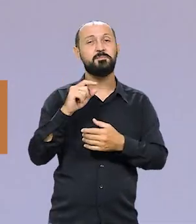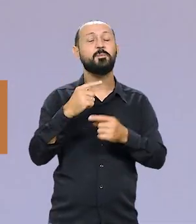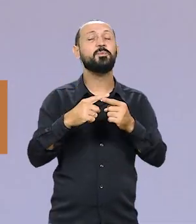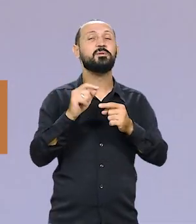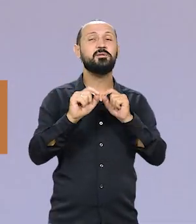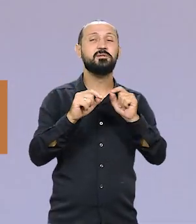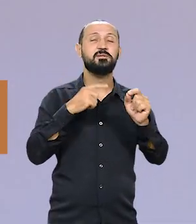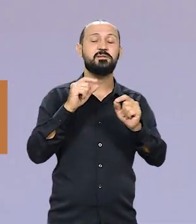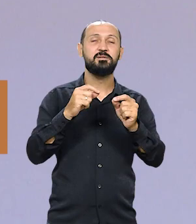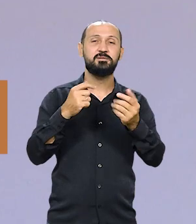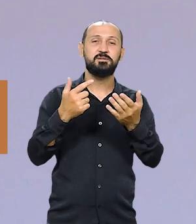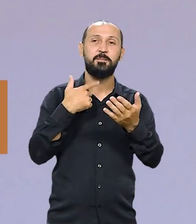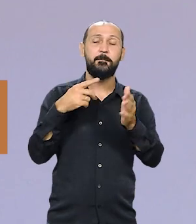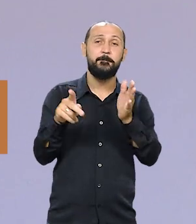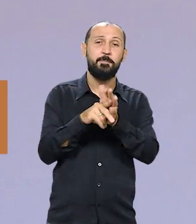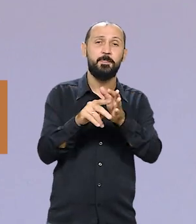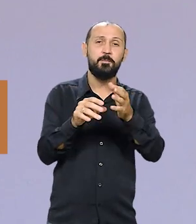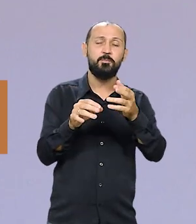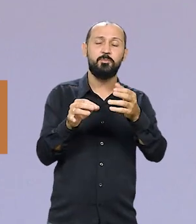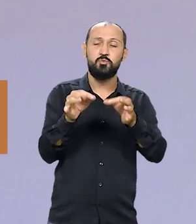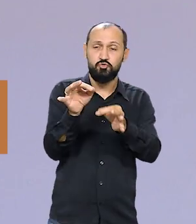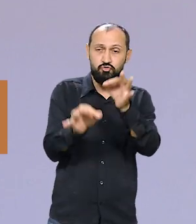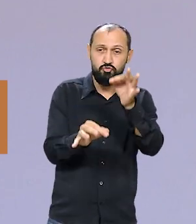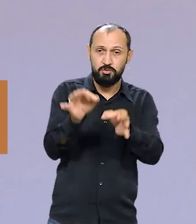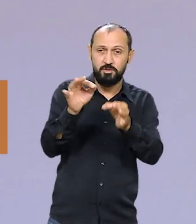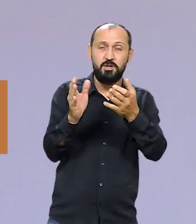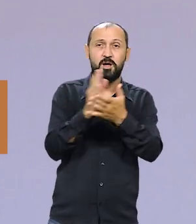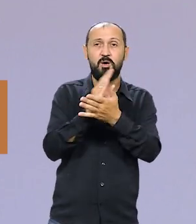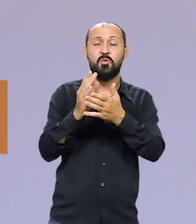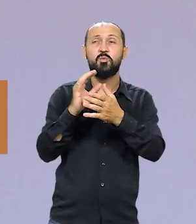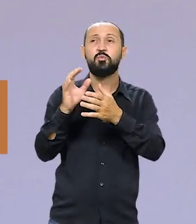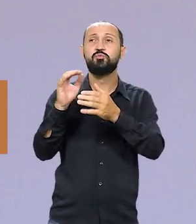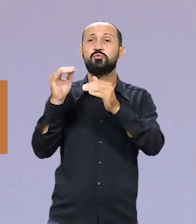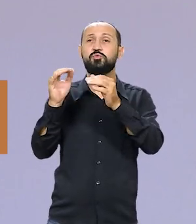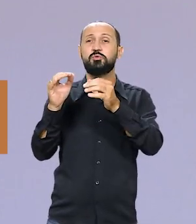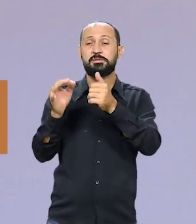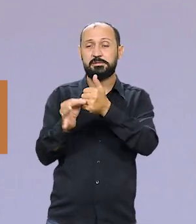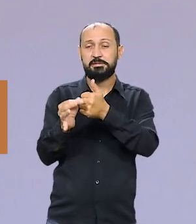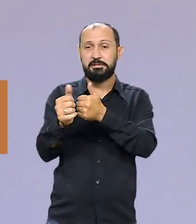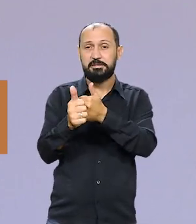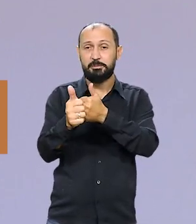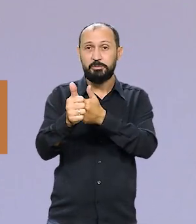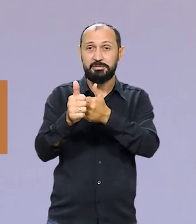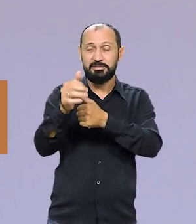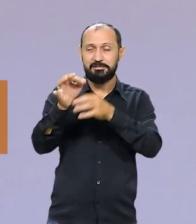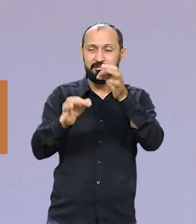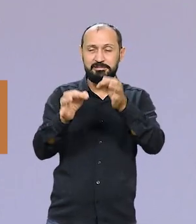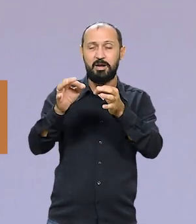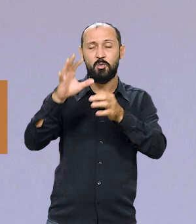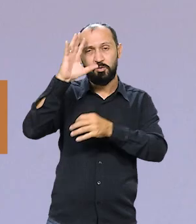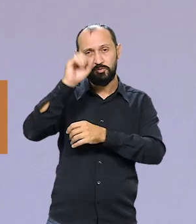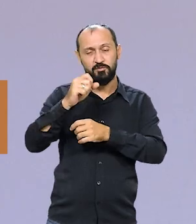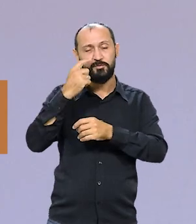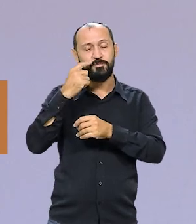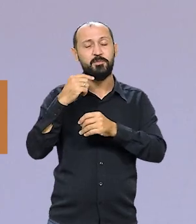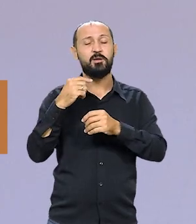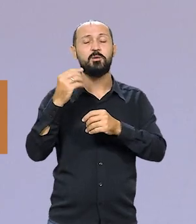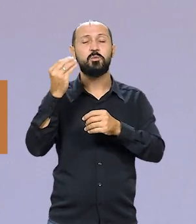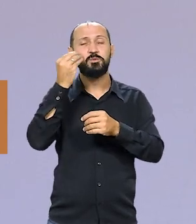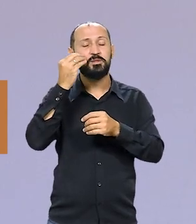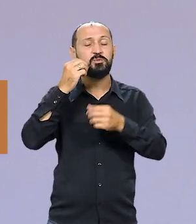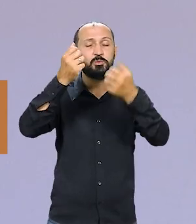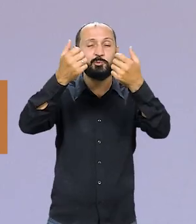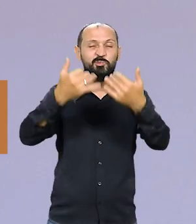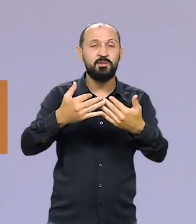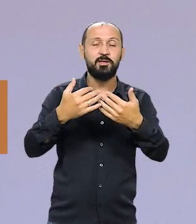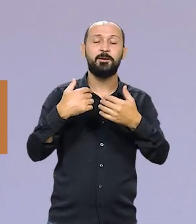obra, porque apesar dela ser uma obra jurídica, né, eu trago algumas decisões de tribunais, ele é um livro que vai um pouco além. Eu